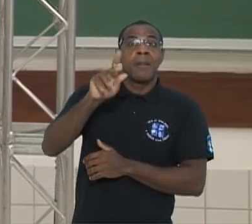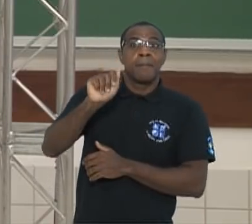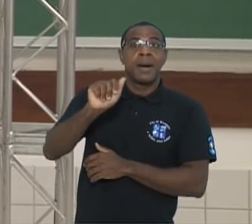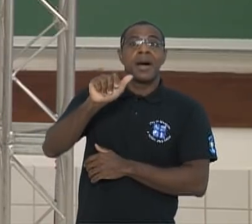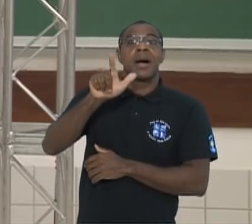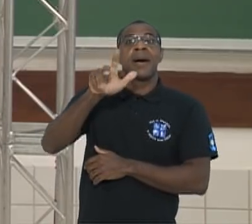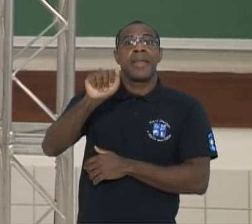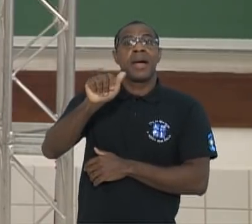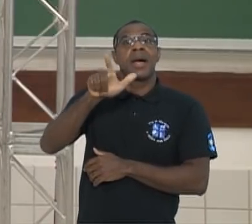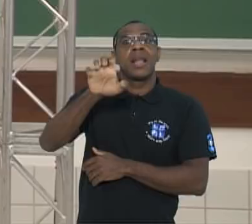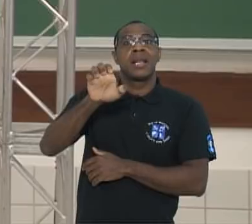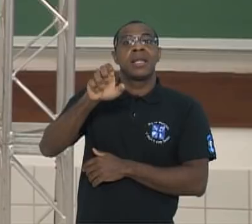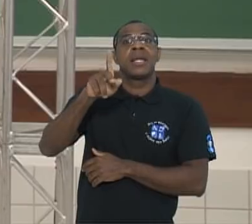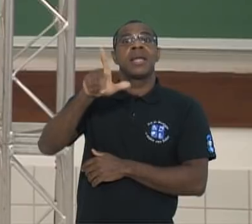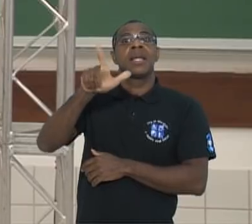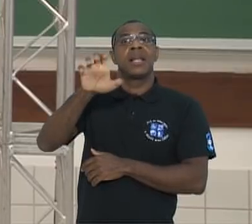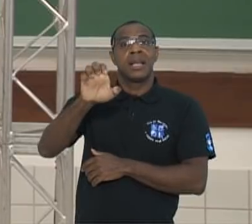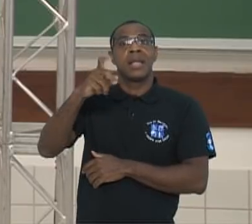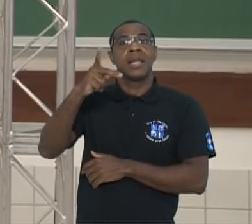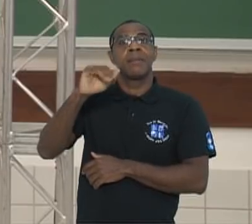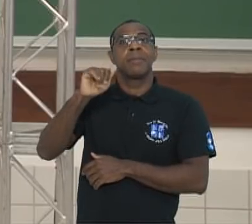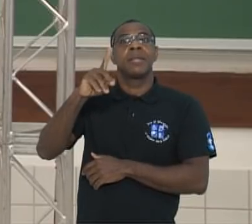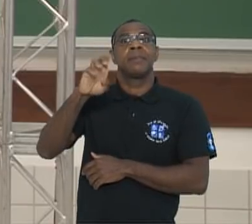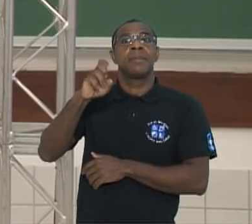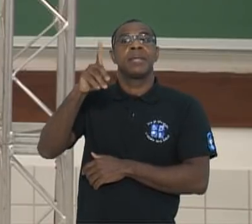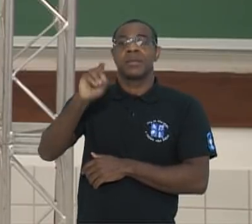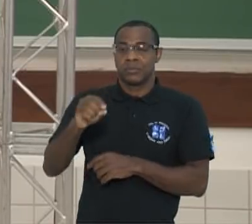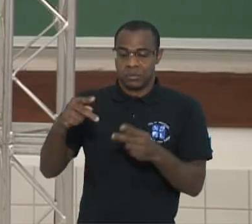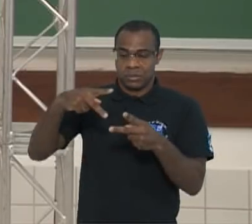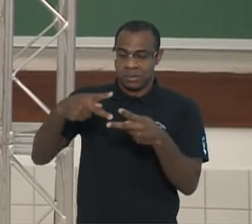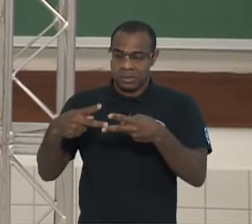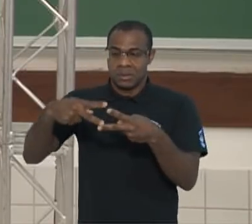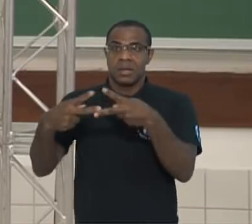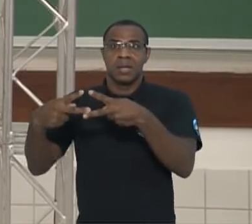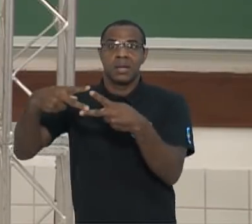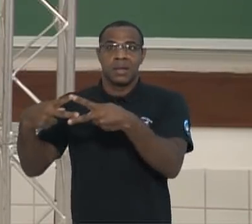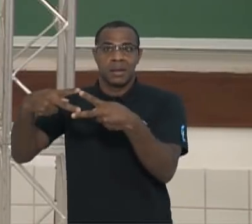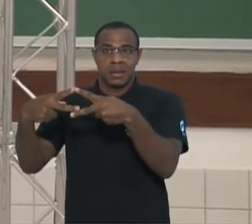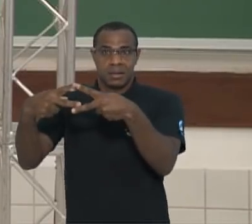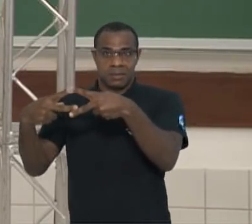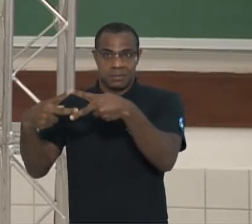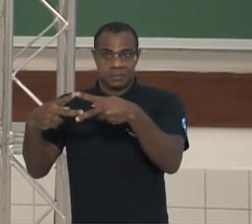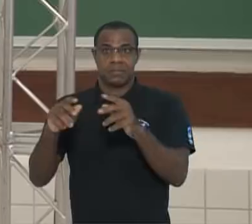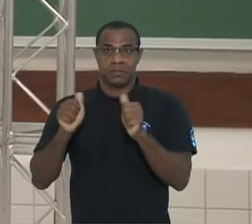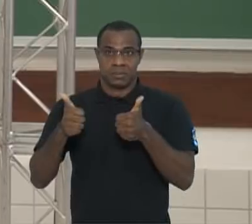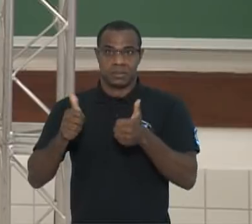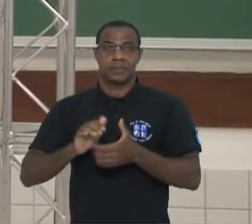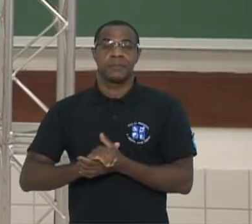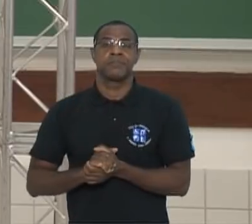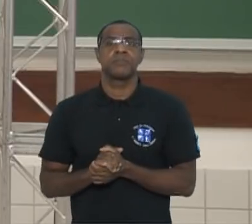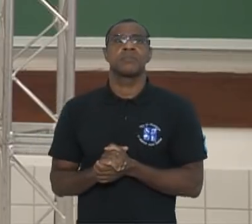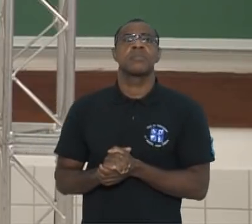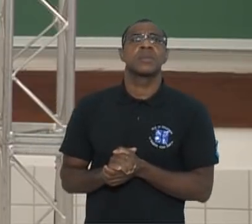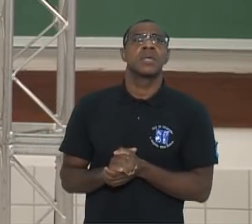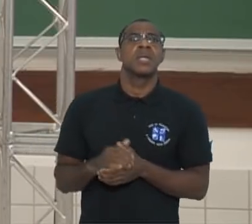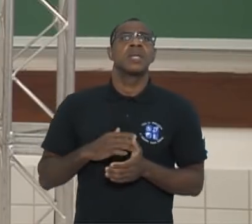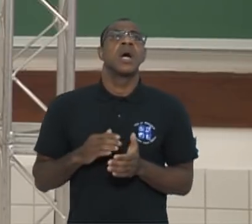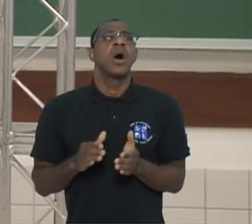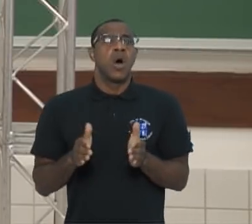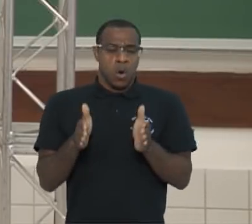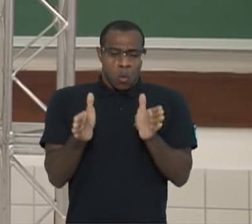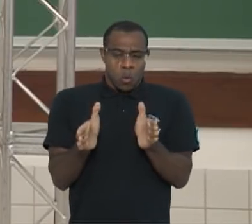aula passada, né? E nós demonstramos, e vamos demonstrar agora. O cubo, ele também